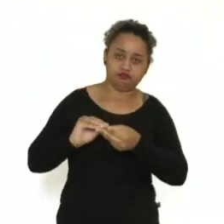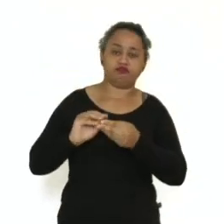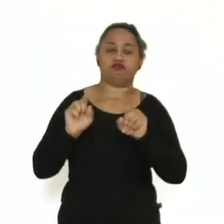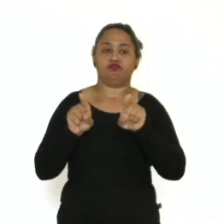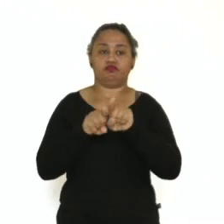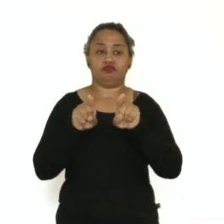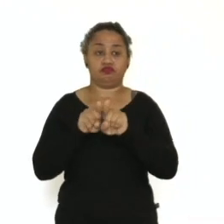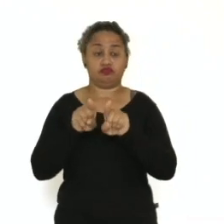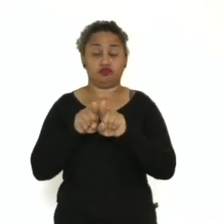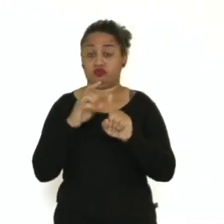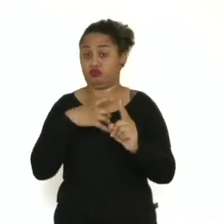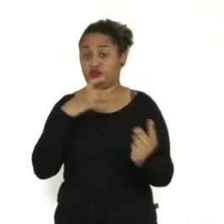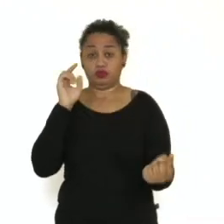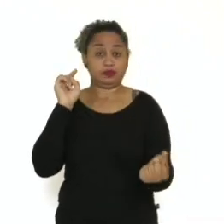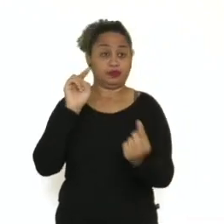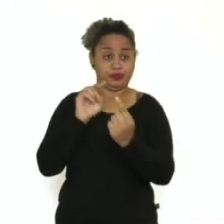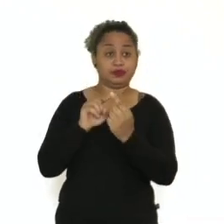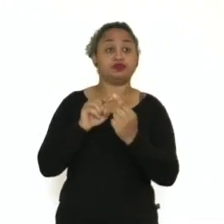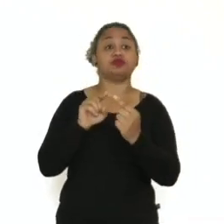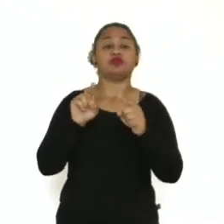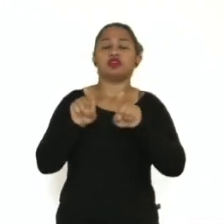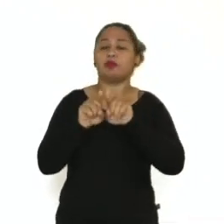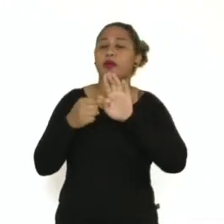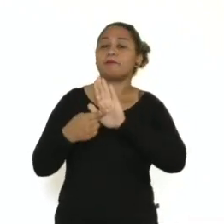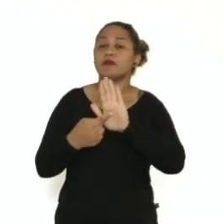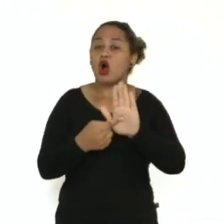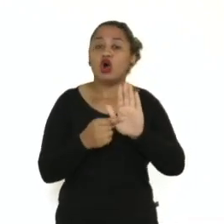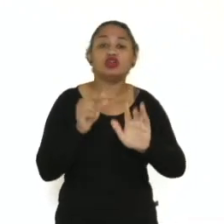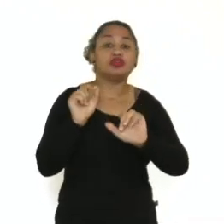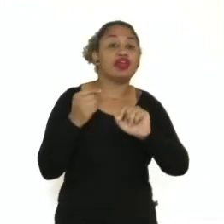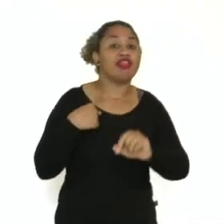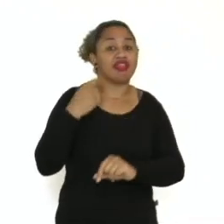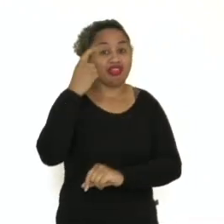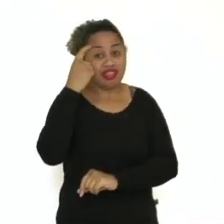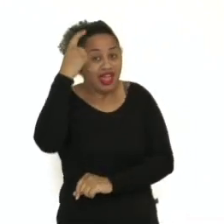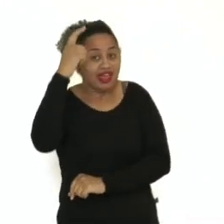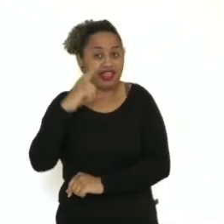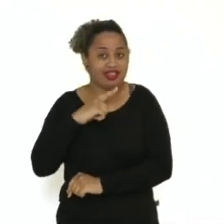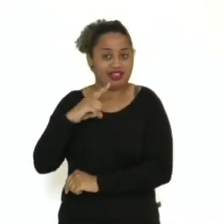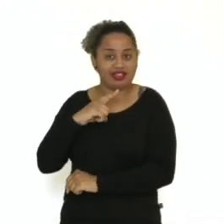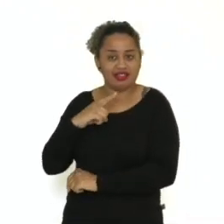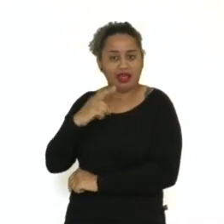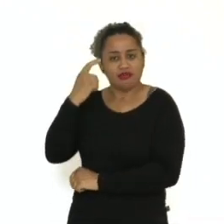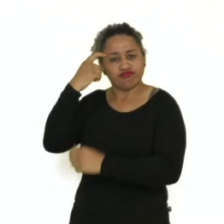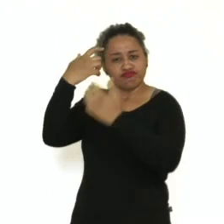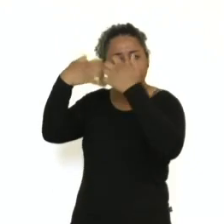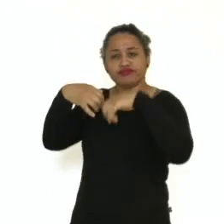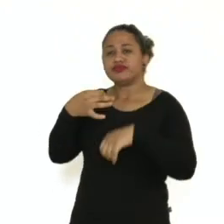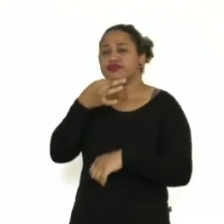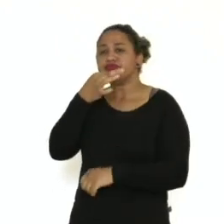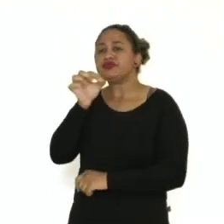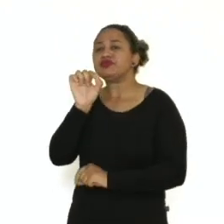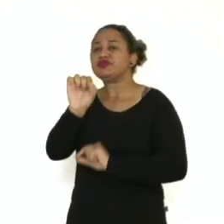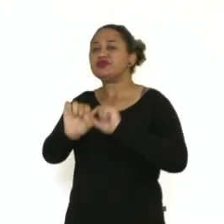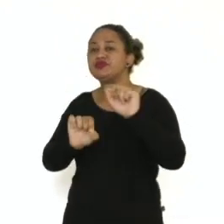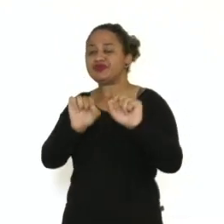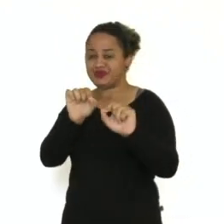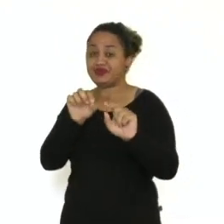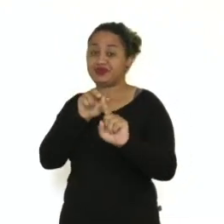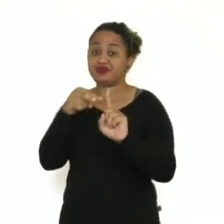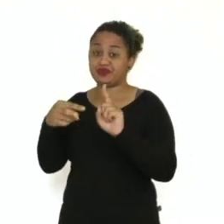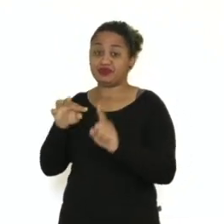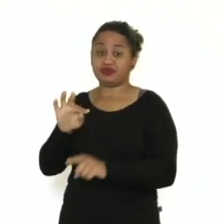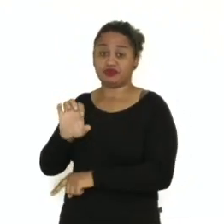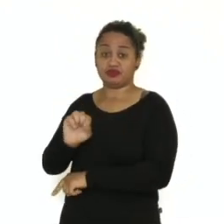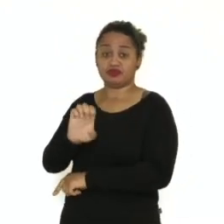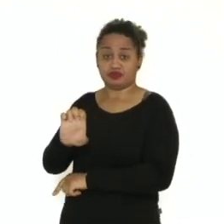e objetiva. Apresente a tua tese, o que você realmente pensa sobre aquilo. Ou seja,